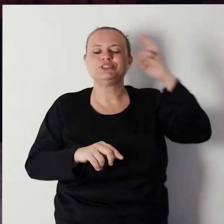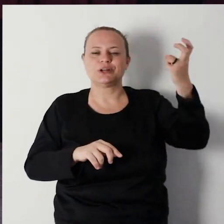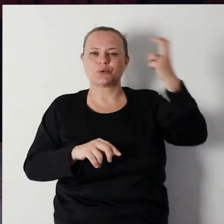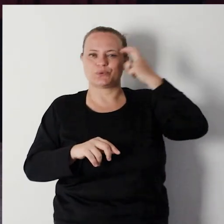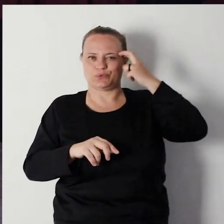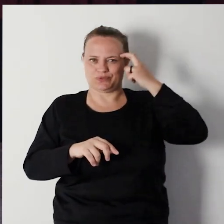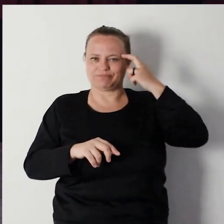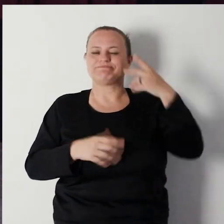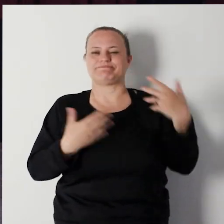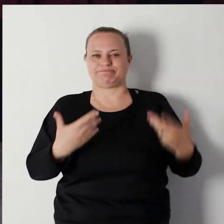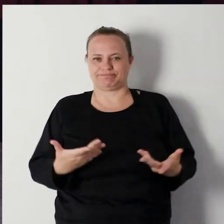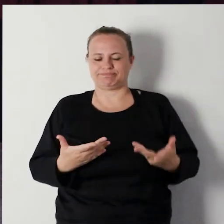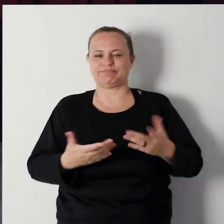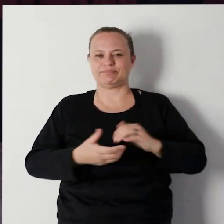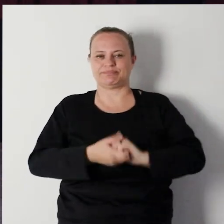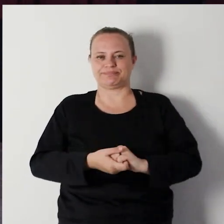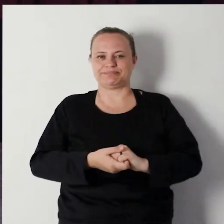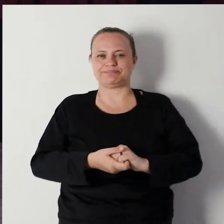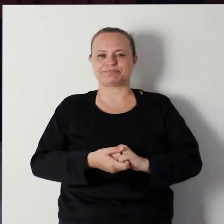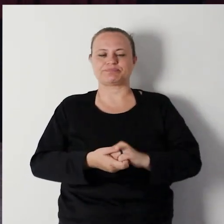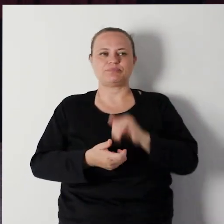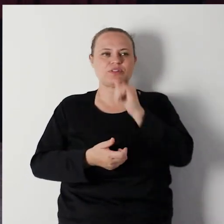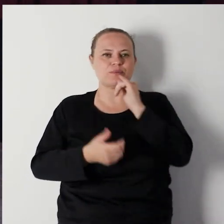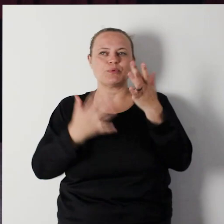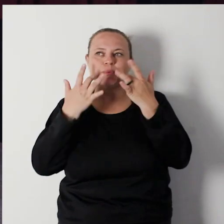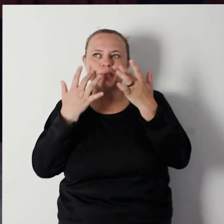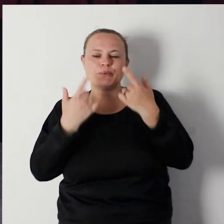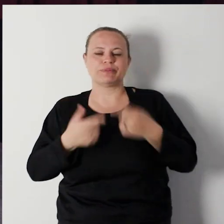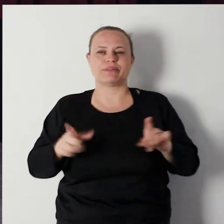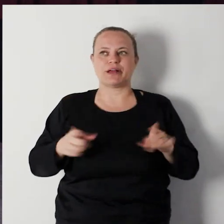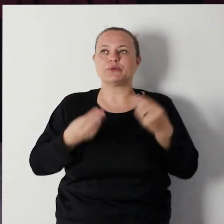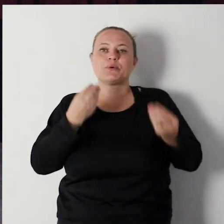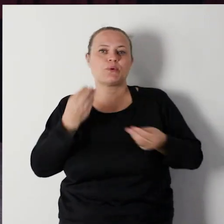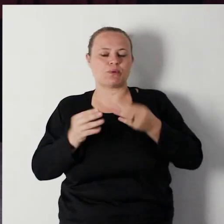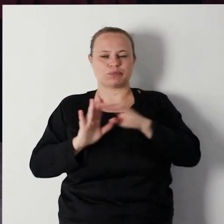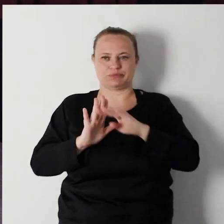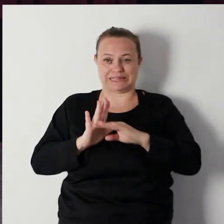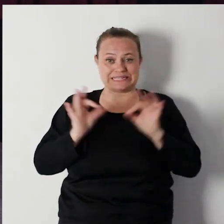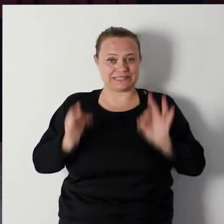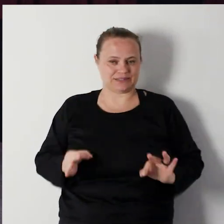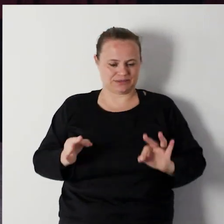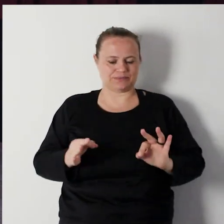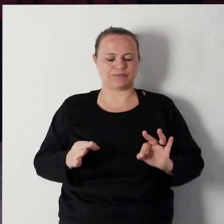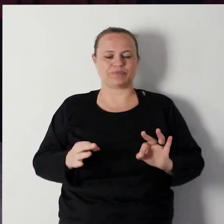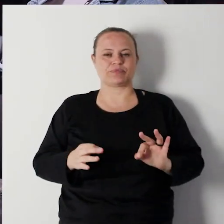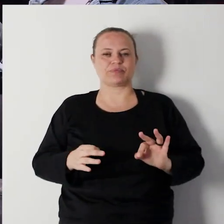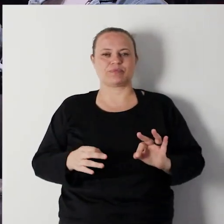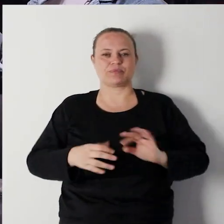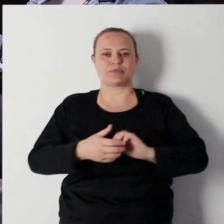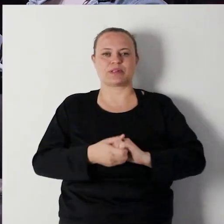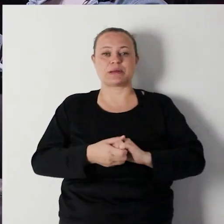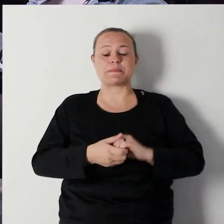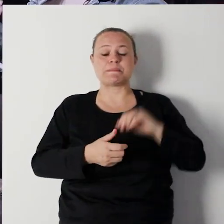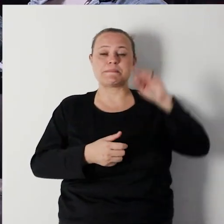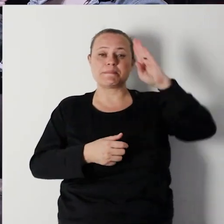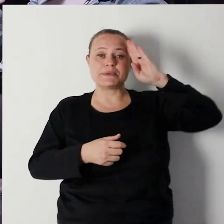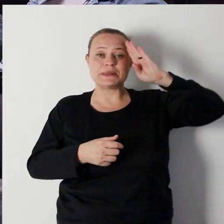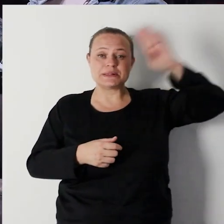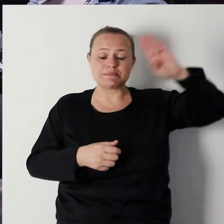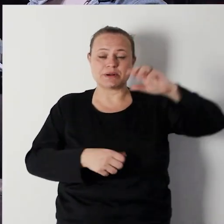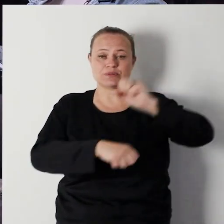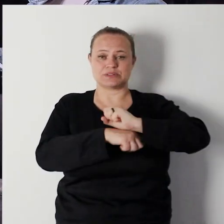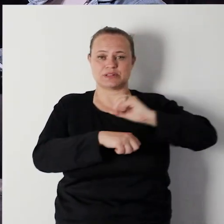papéis, mas desvia da pesquisa, que dirá as organizações que estão fazendo música, teatro. Não só em Santa Catarina,